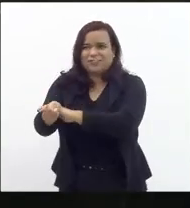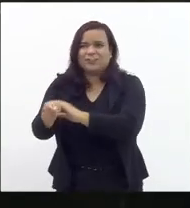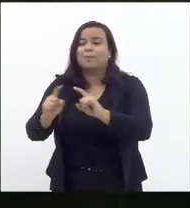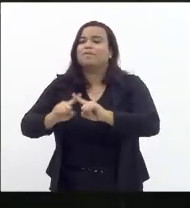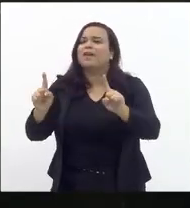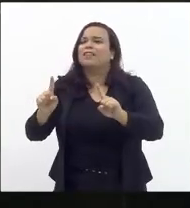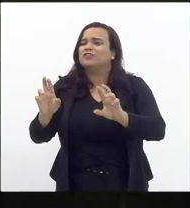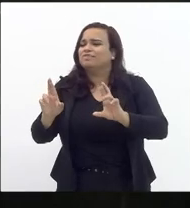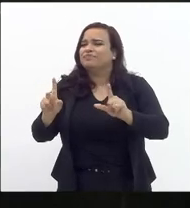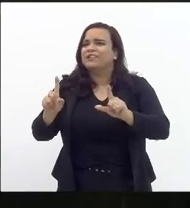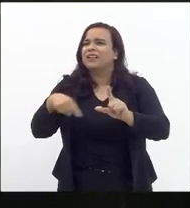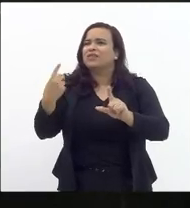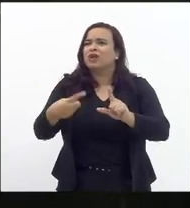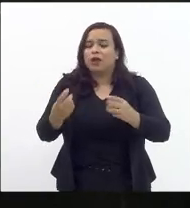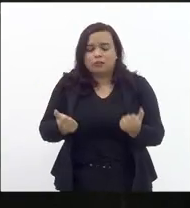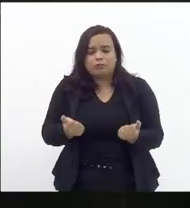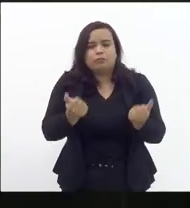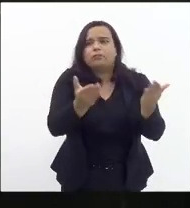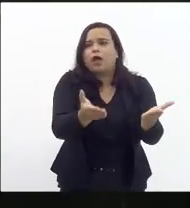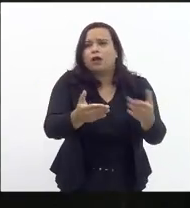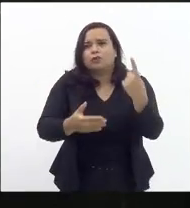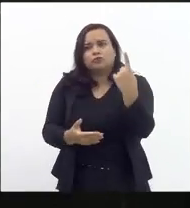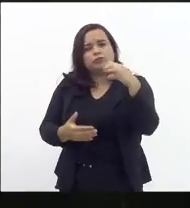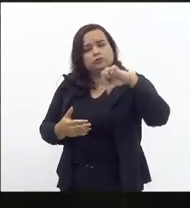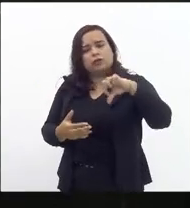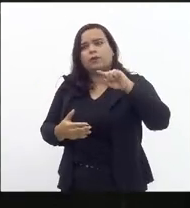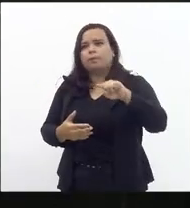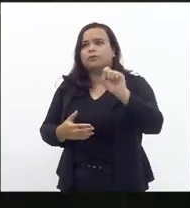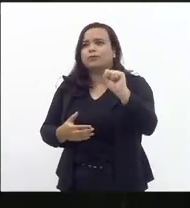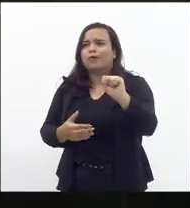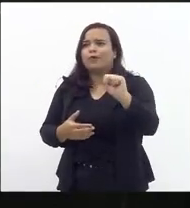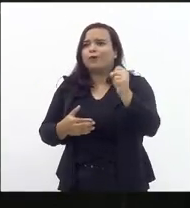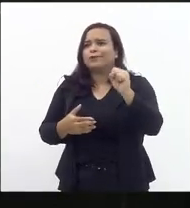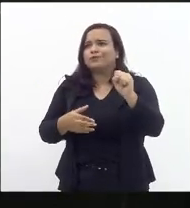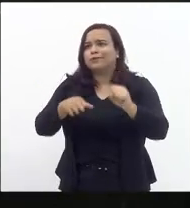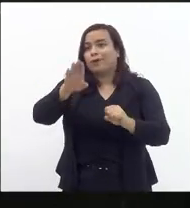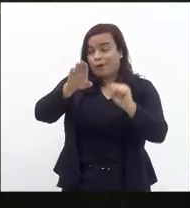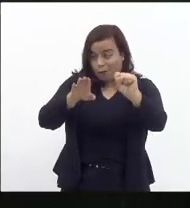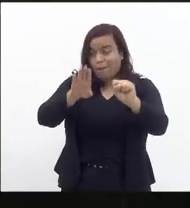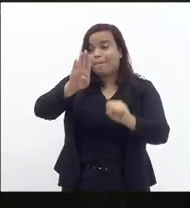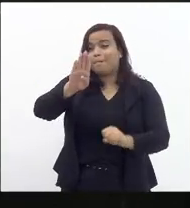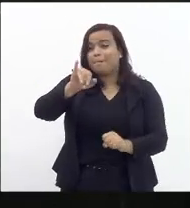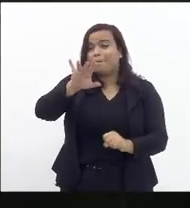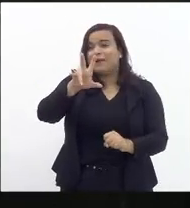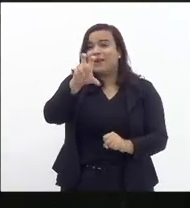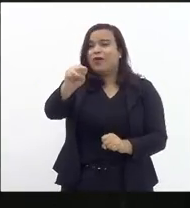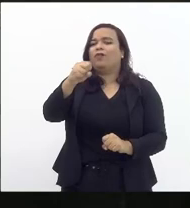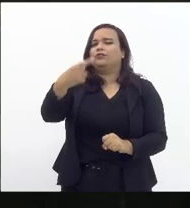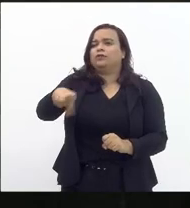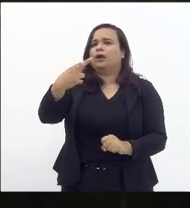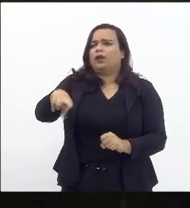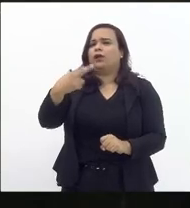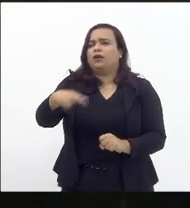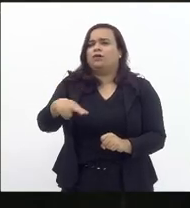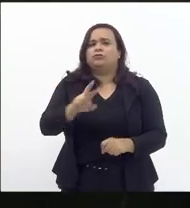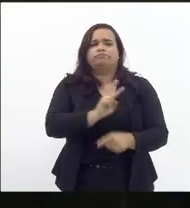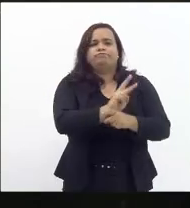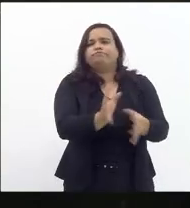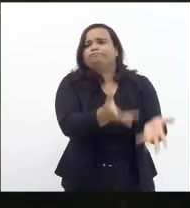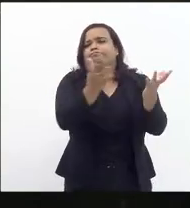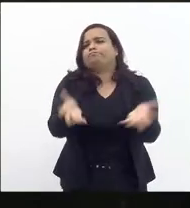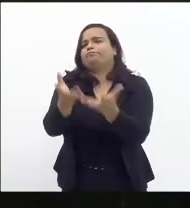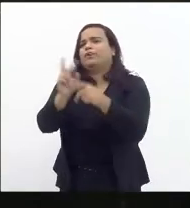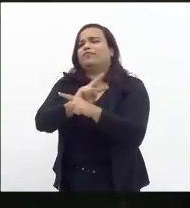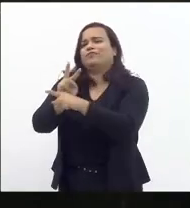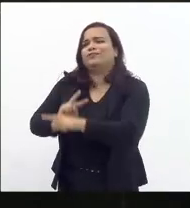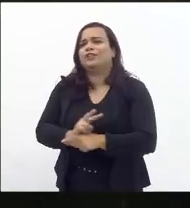19,8 bilhões de reais de incentivos fiscais. Eu gostaria, senhora